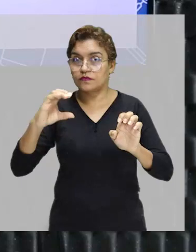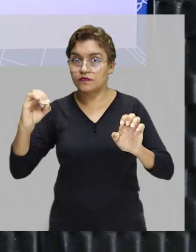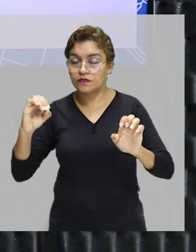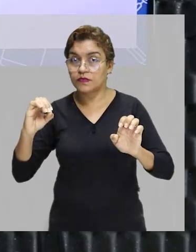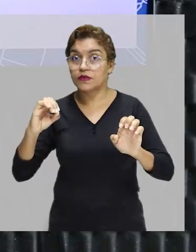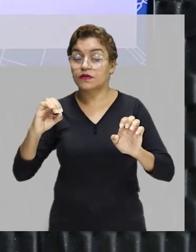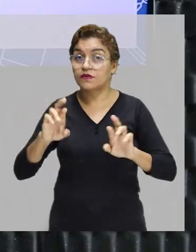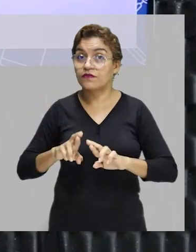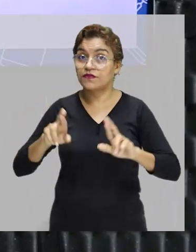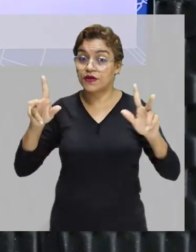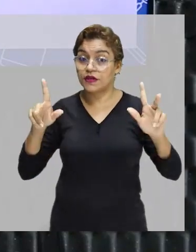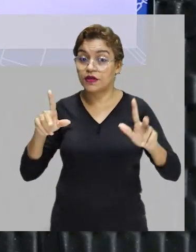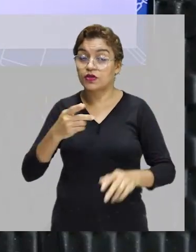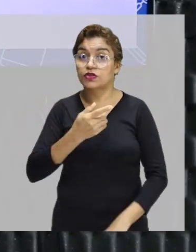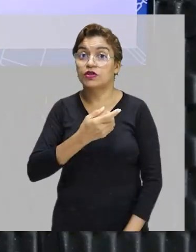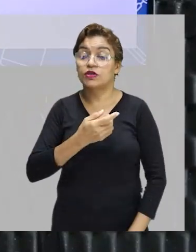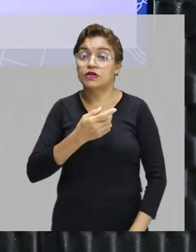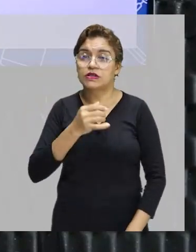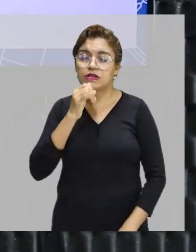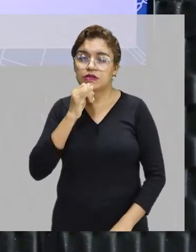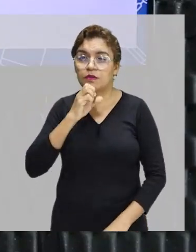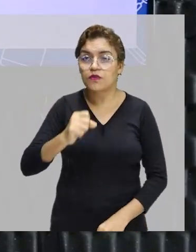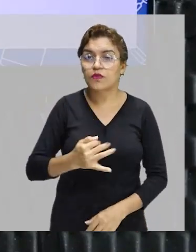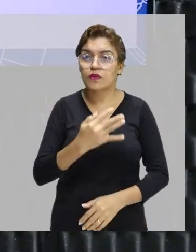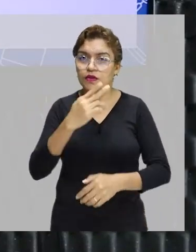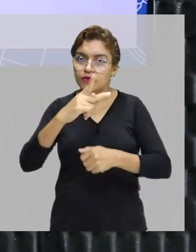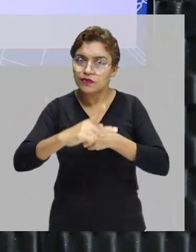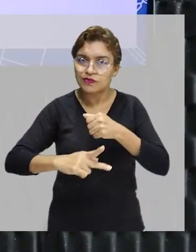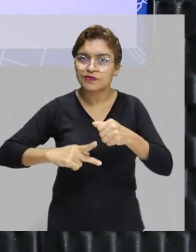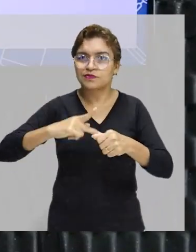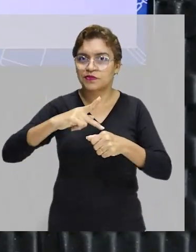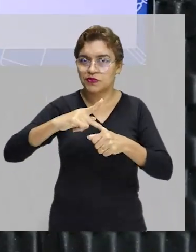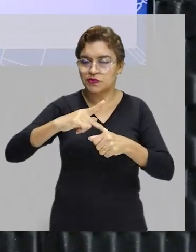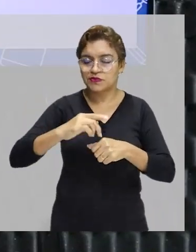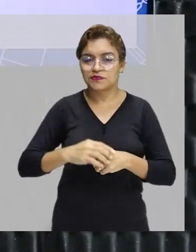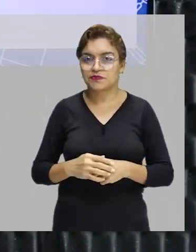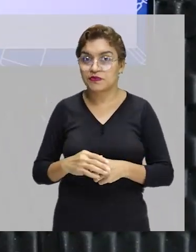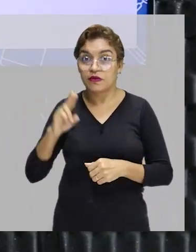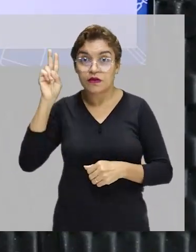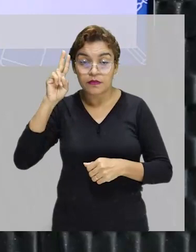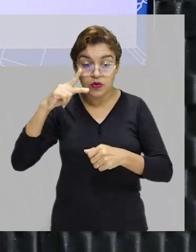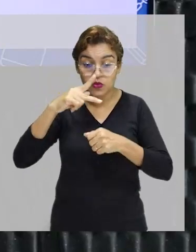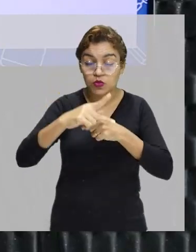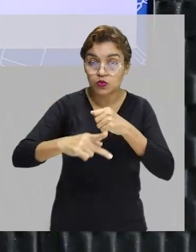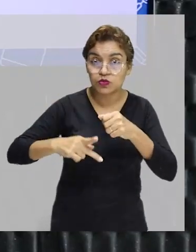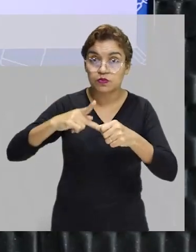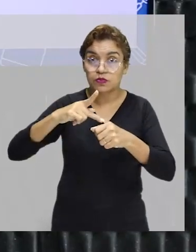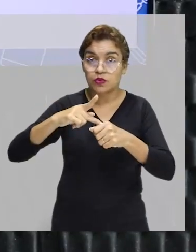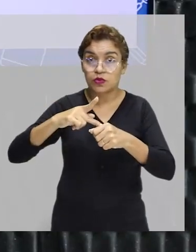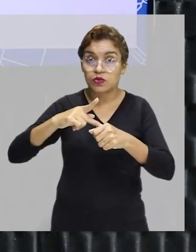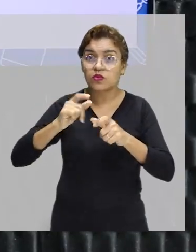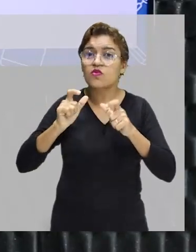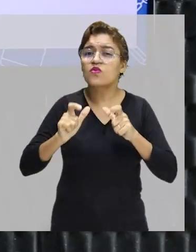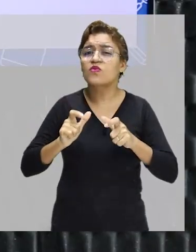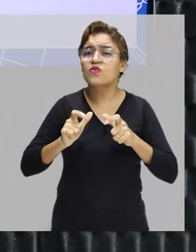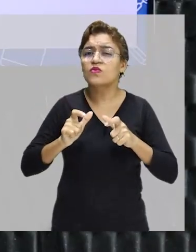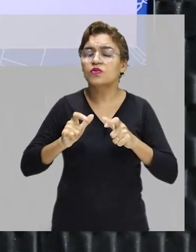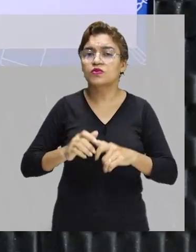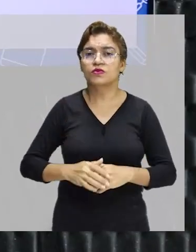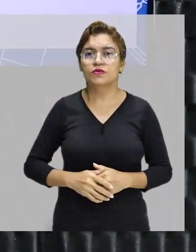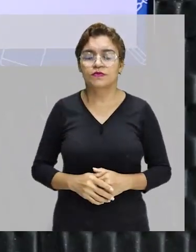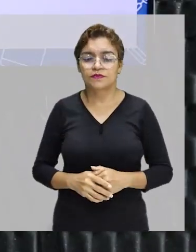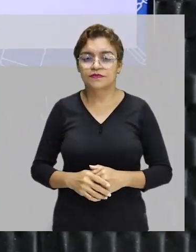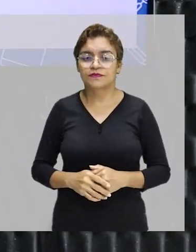de prótons, nos seus números de prótons. E lembrando que os prótons estão presentes onde, turma?